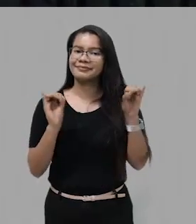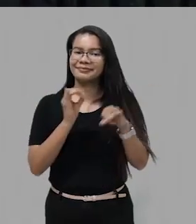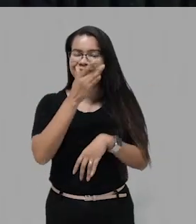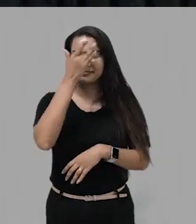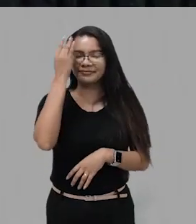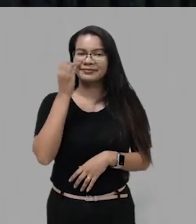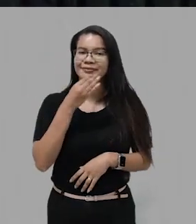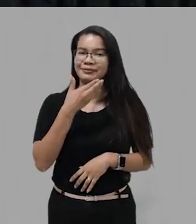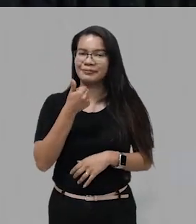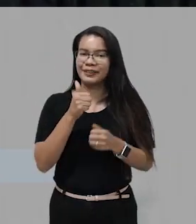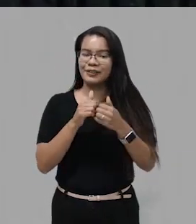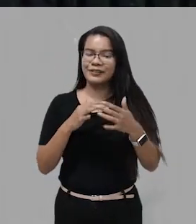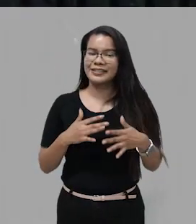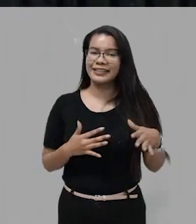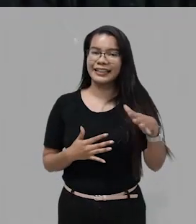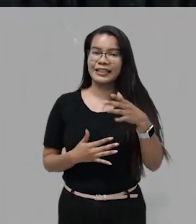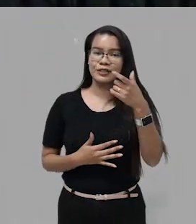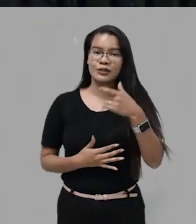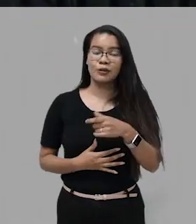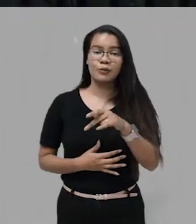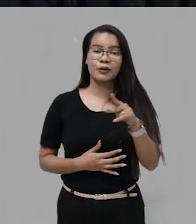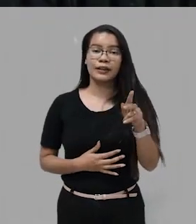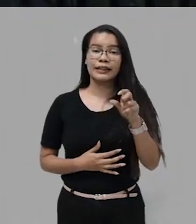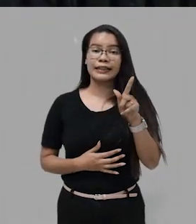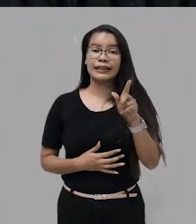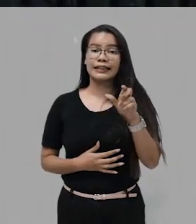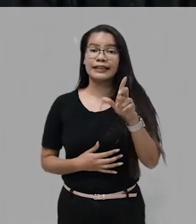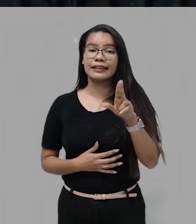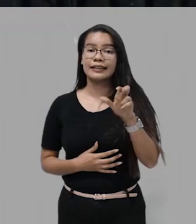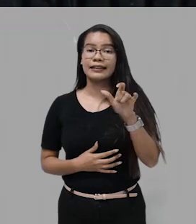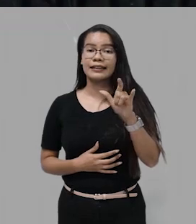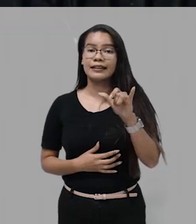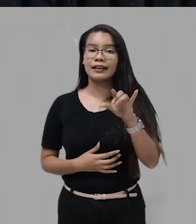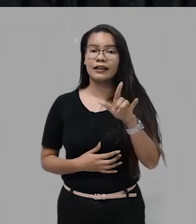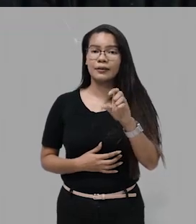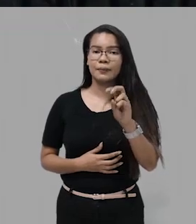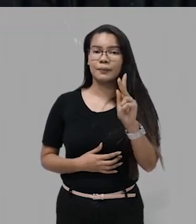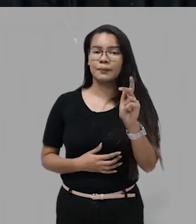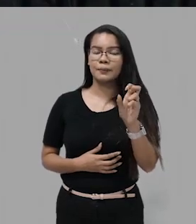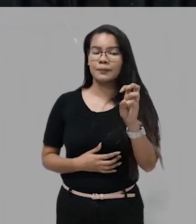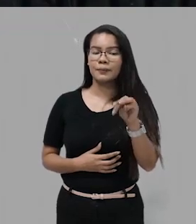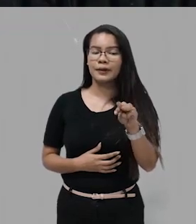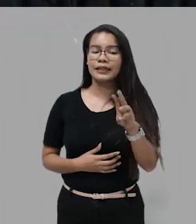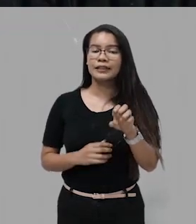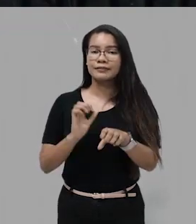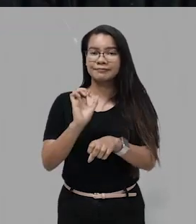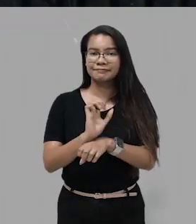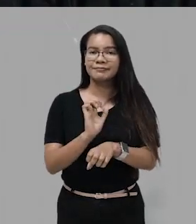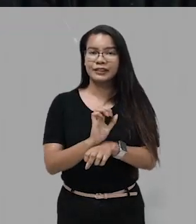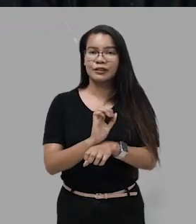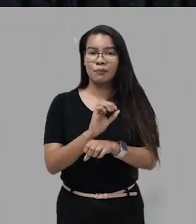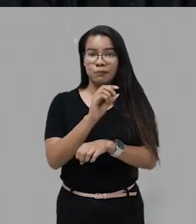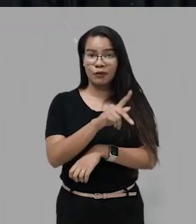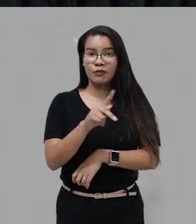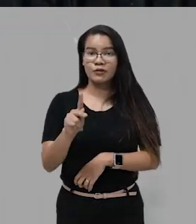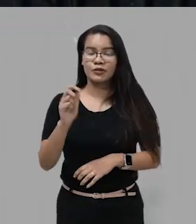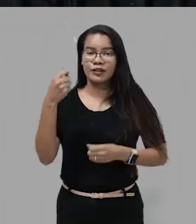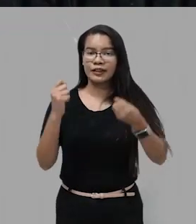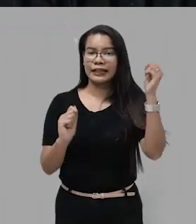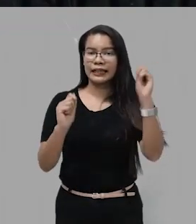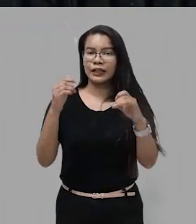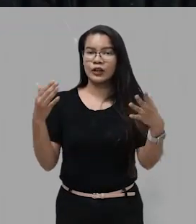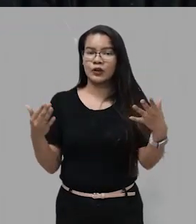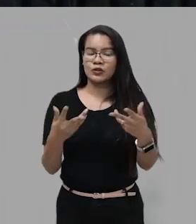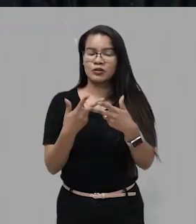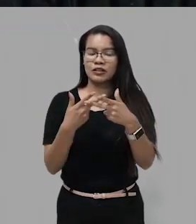Olá galerinha, tudo bem com vocês? Sou Guilherme Campos, professor de Educação Física da Rede Estadual, e nessa aula de hoje, nosso projeto Fique em